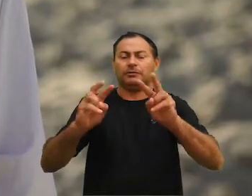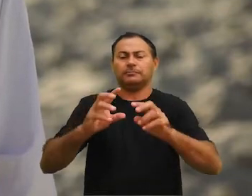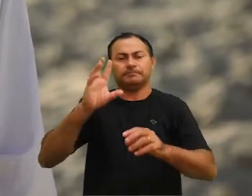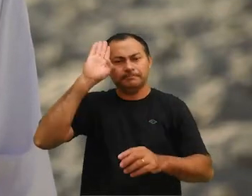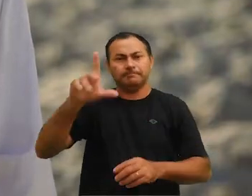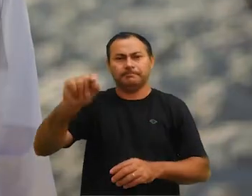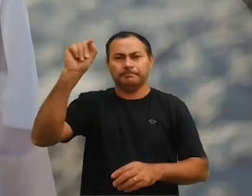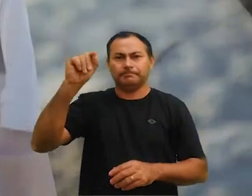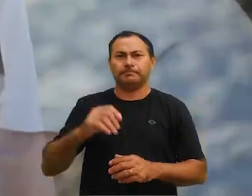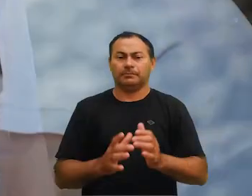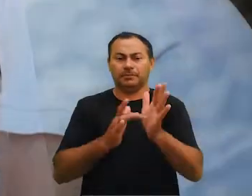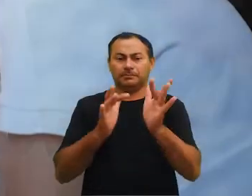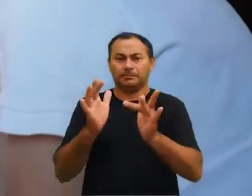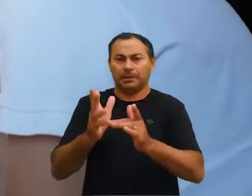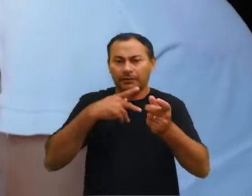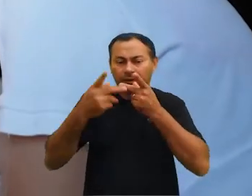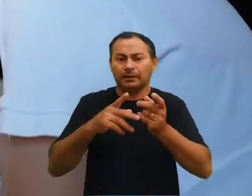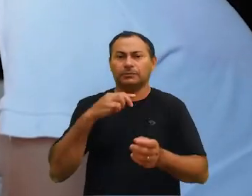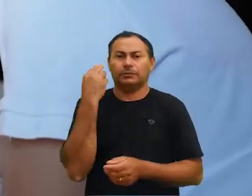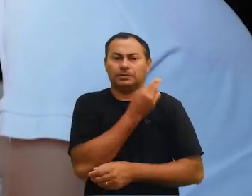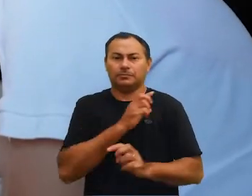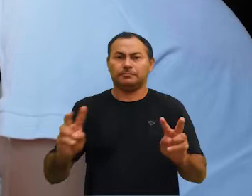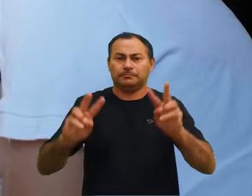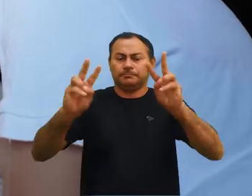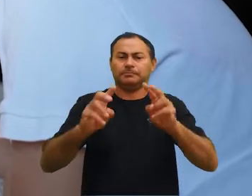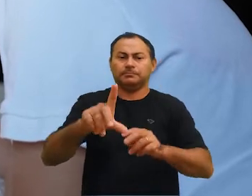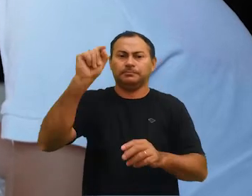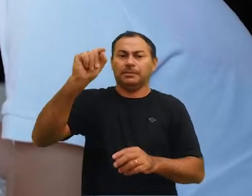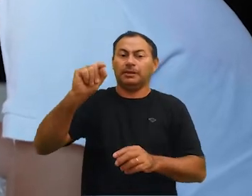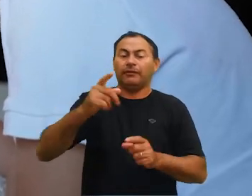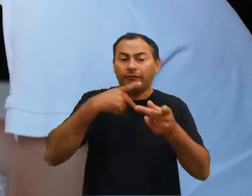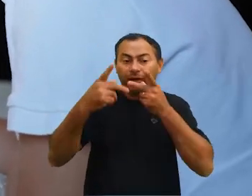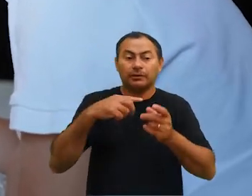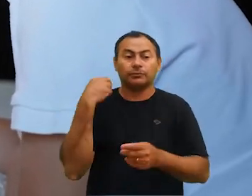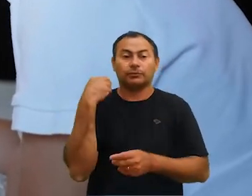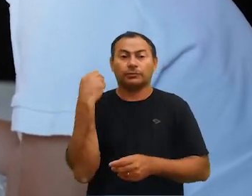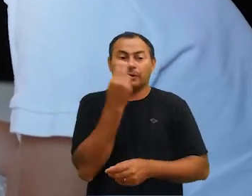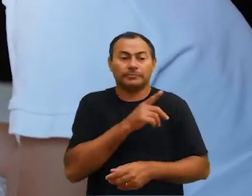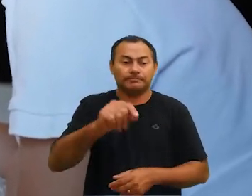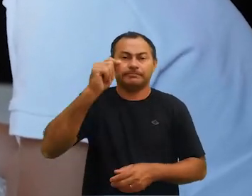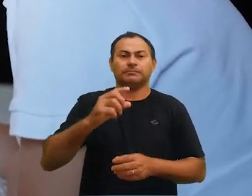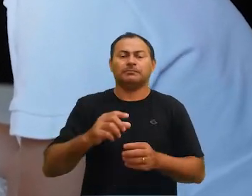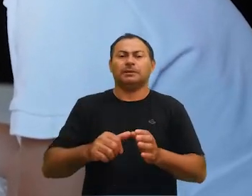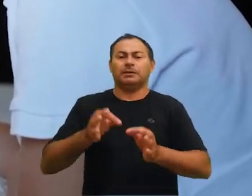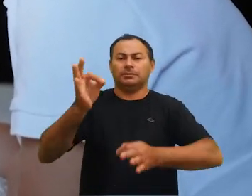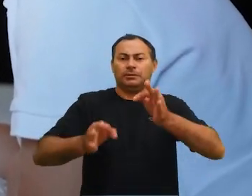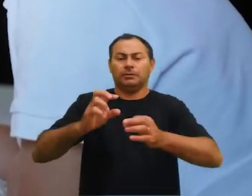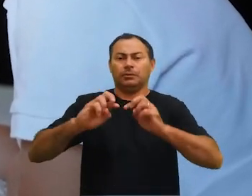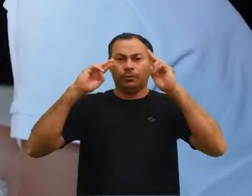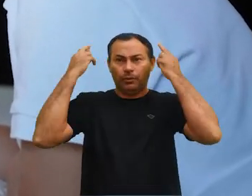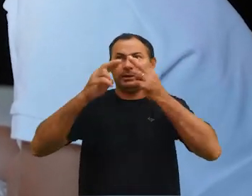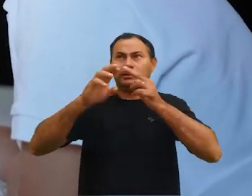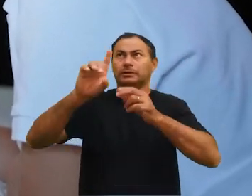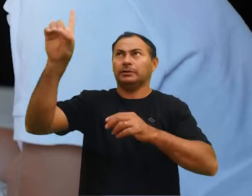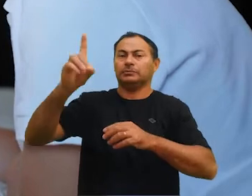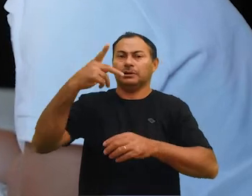e prioridades. Jesus fala sobre os nossos valores e prioridades e diz que nossa prioridade número 1 deve ser a justiça, o reino